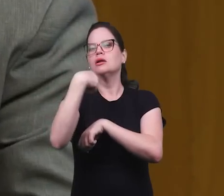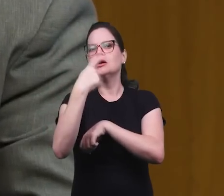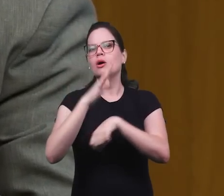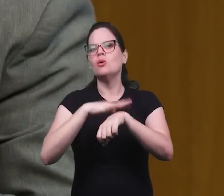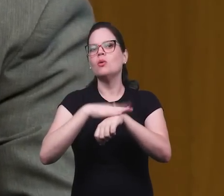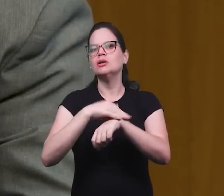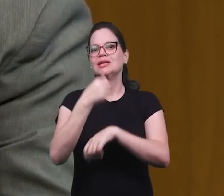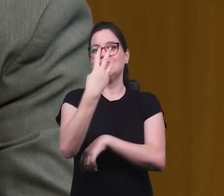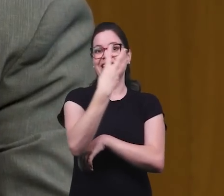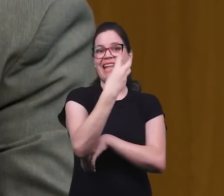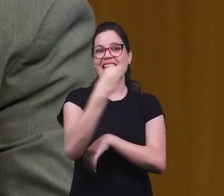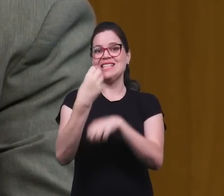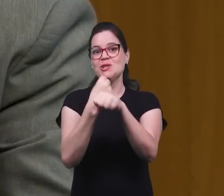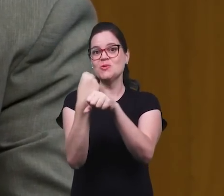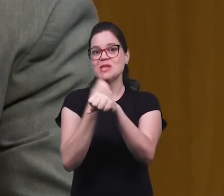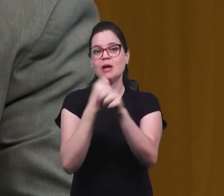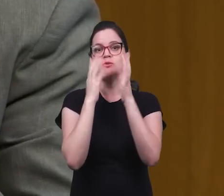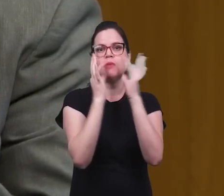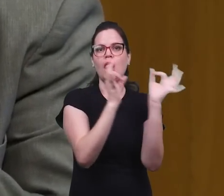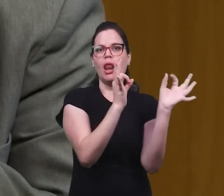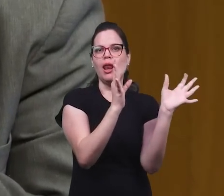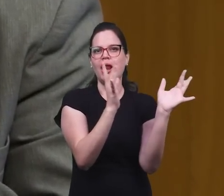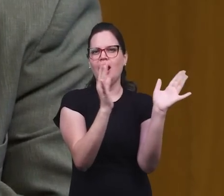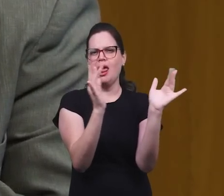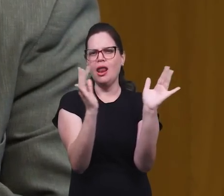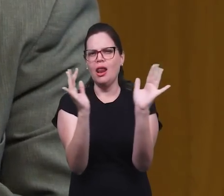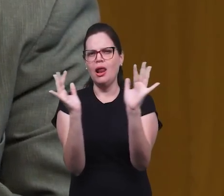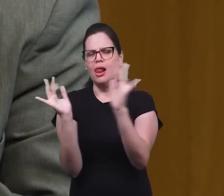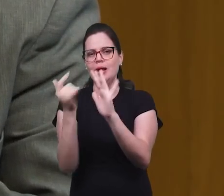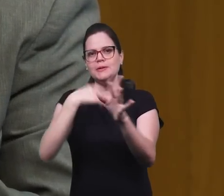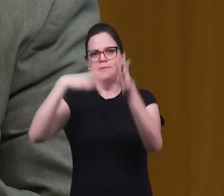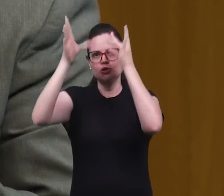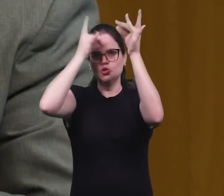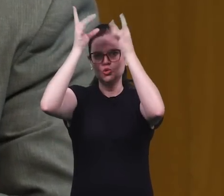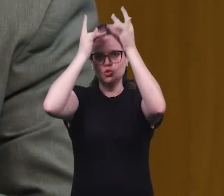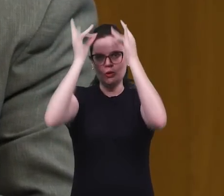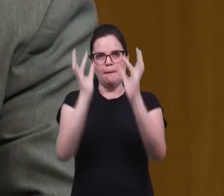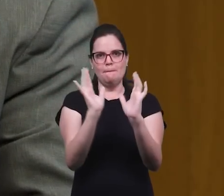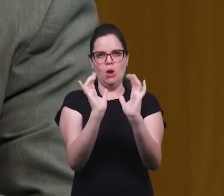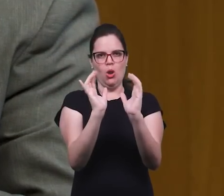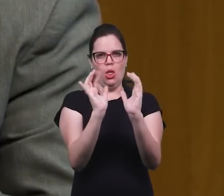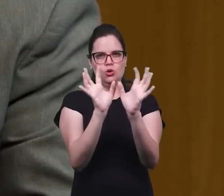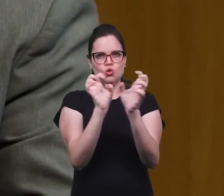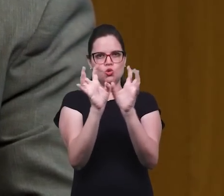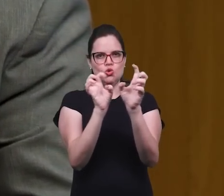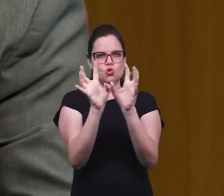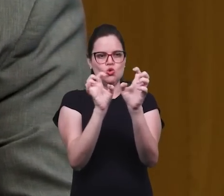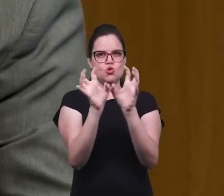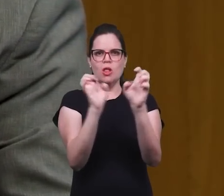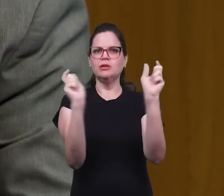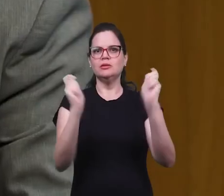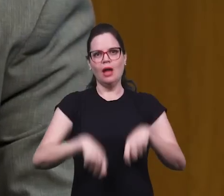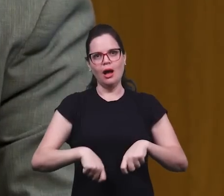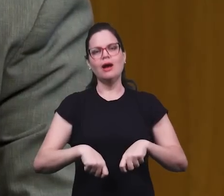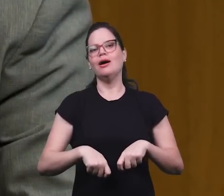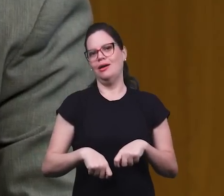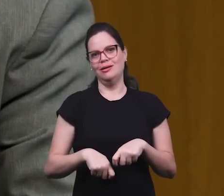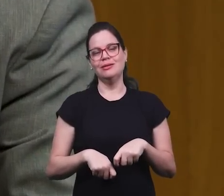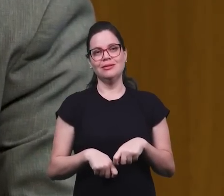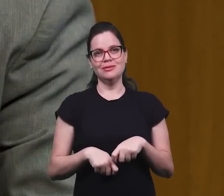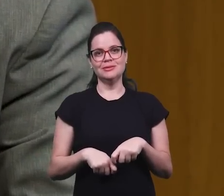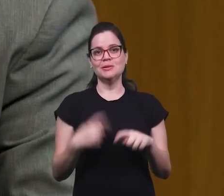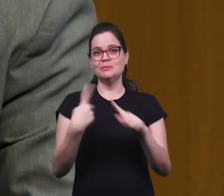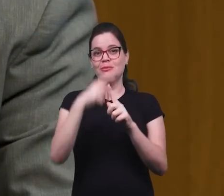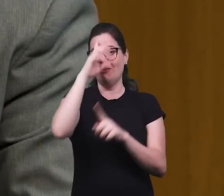pensa, como isso pode acontecer? Porque é um Deus glorioso que fez tudo isso. Aí nós